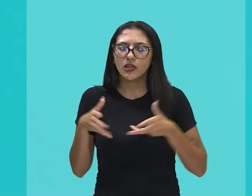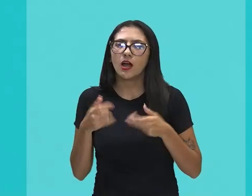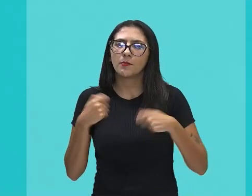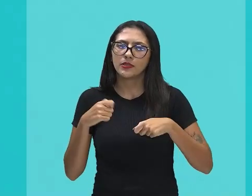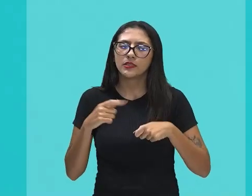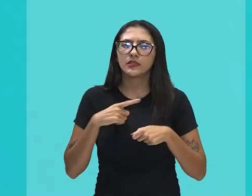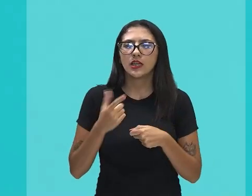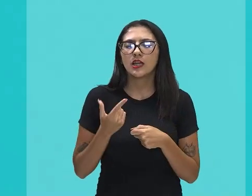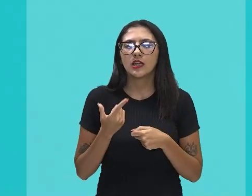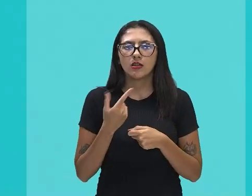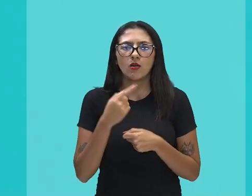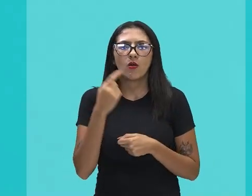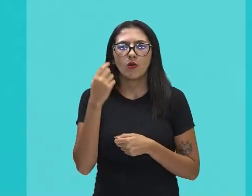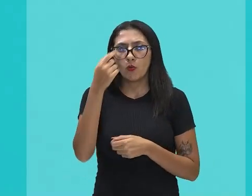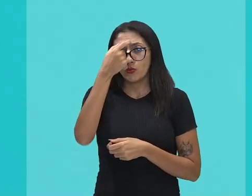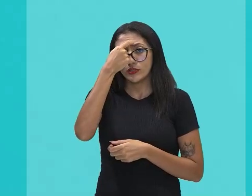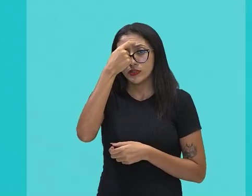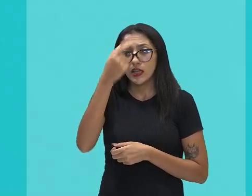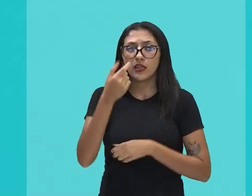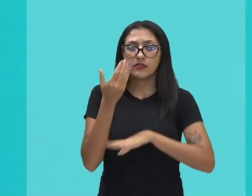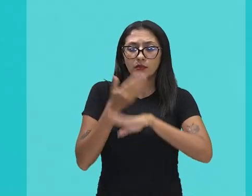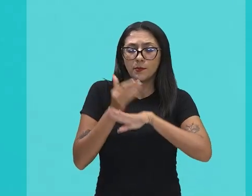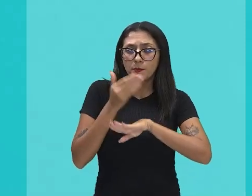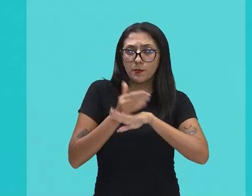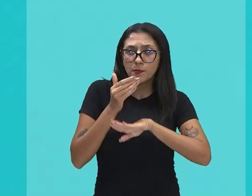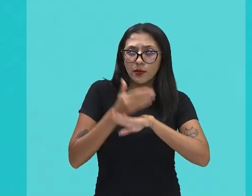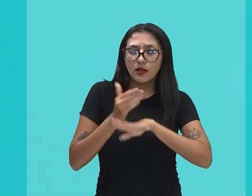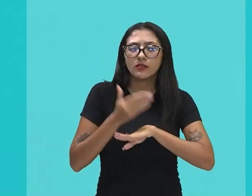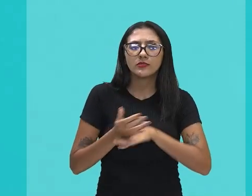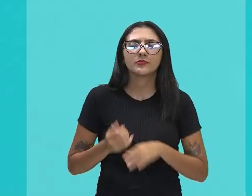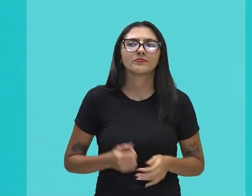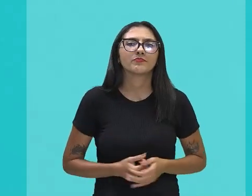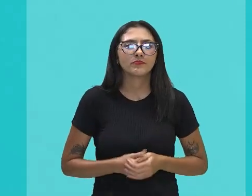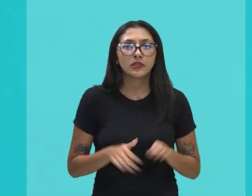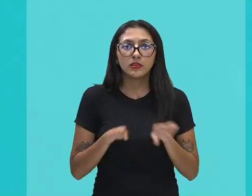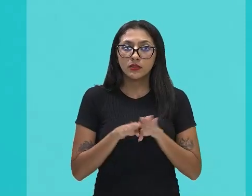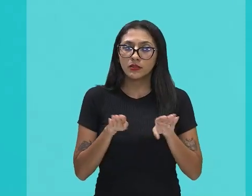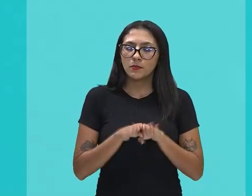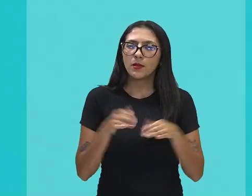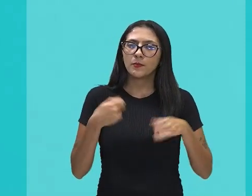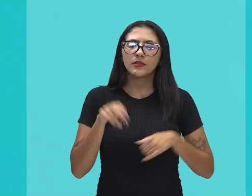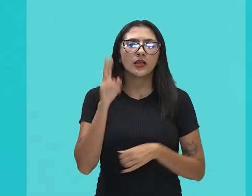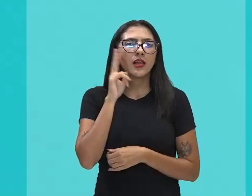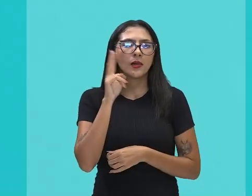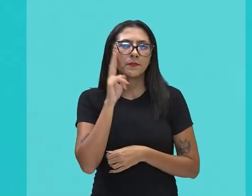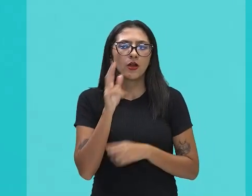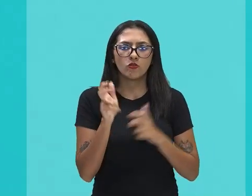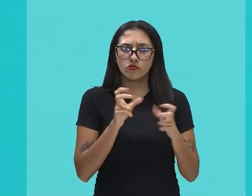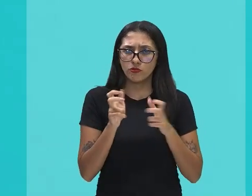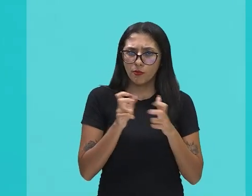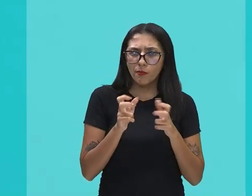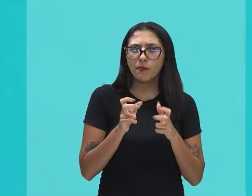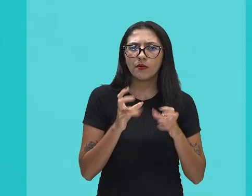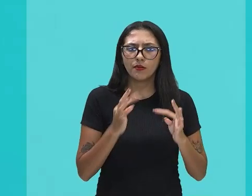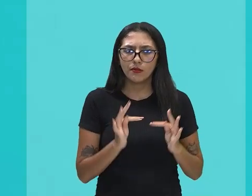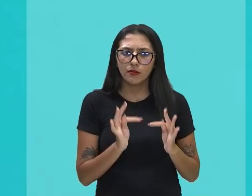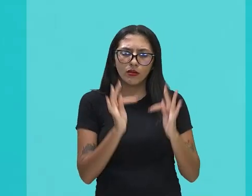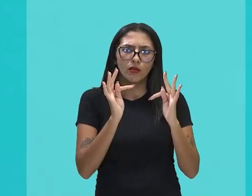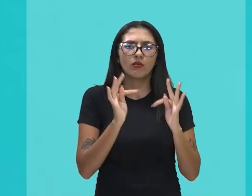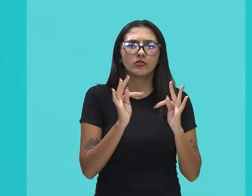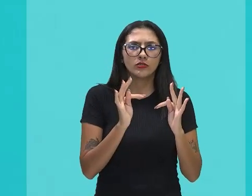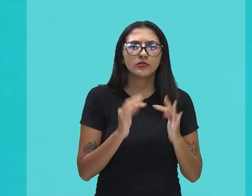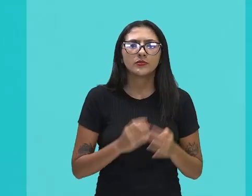disciplina, precisa treinar bastante e lembrar sempre que os jogos virtuais têm as suas